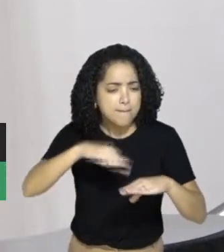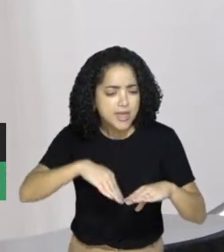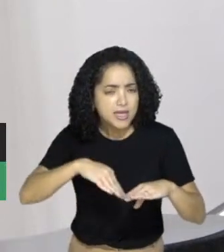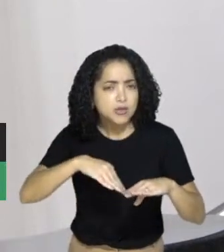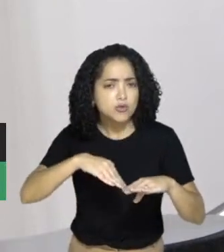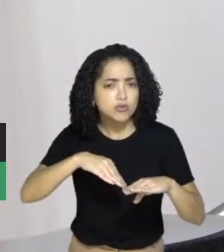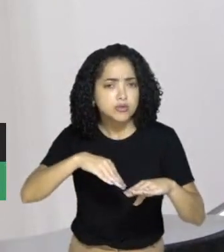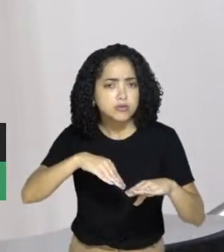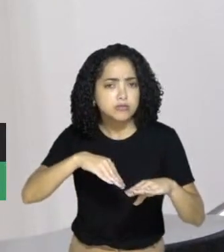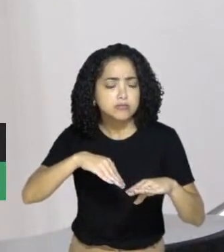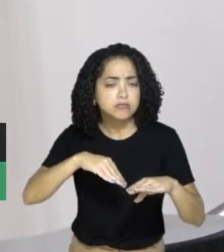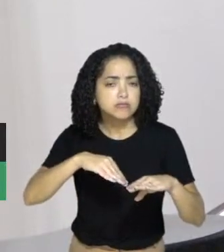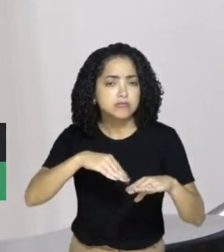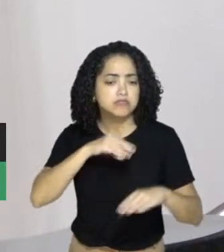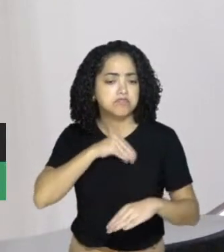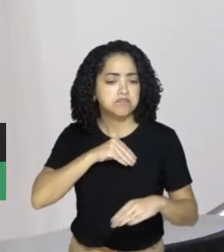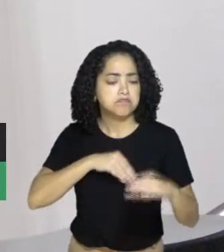seu colega.